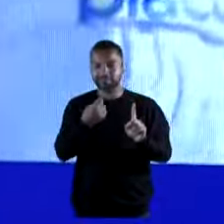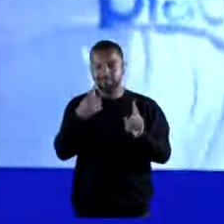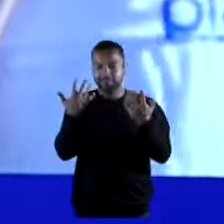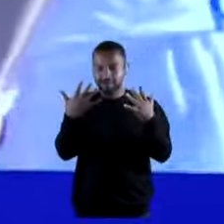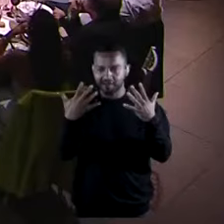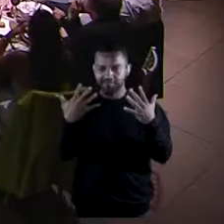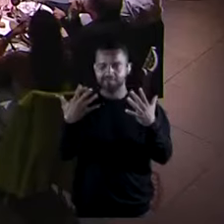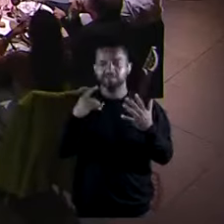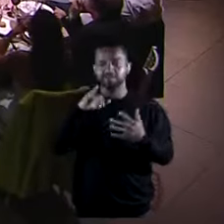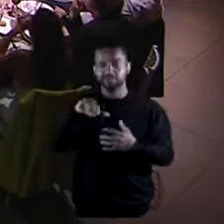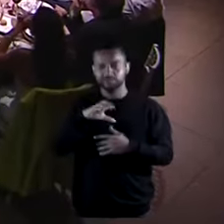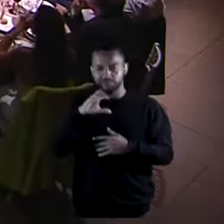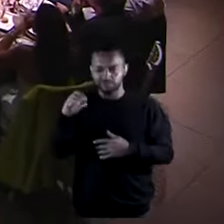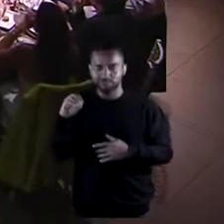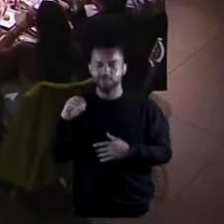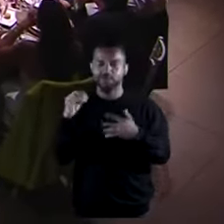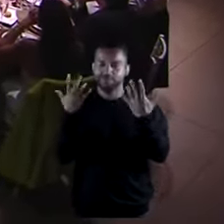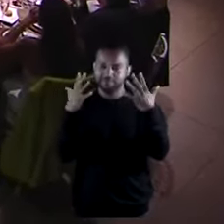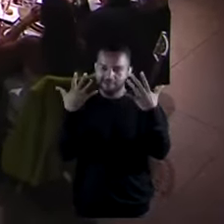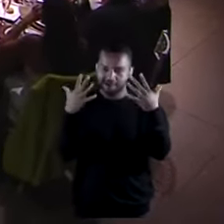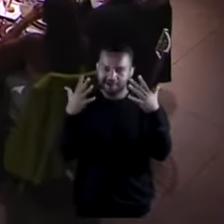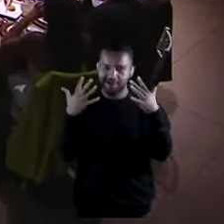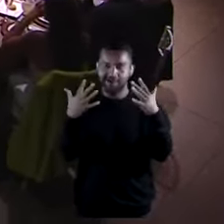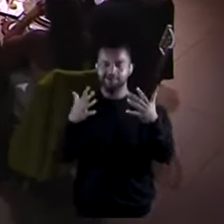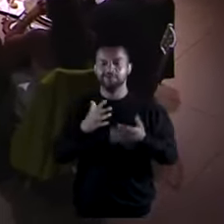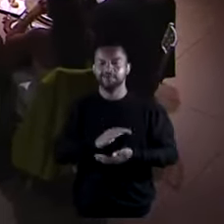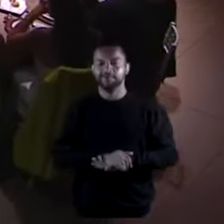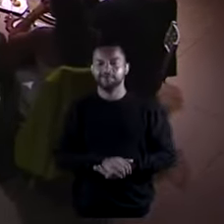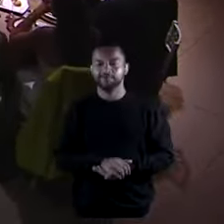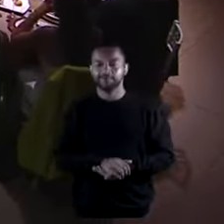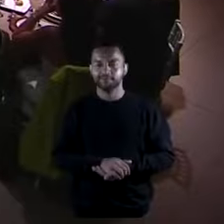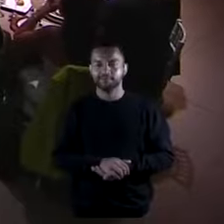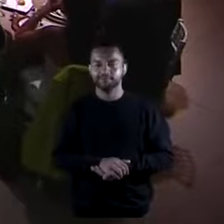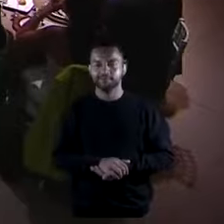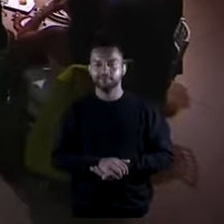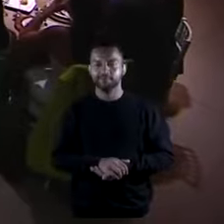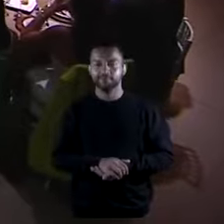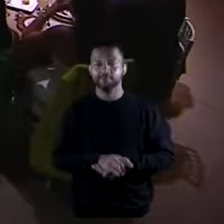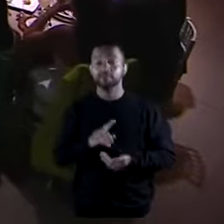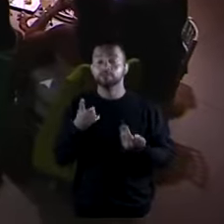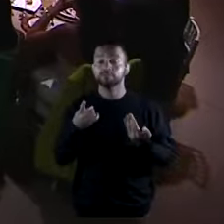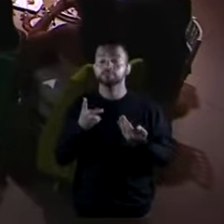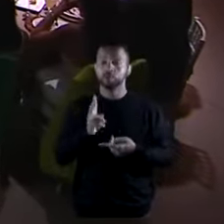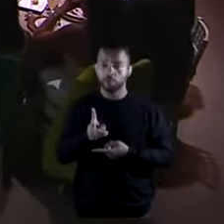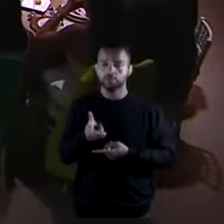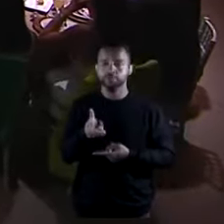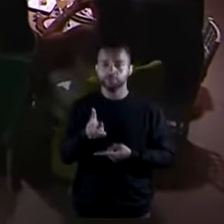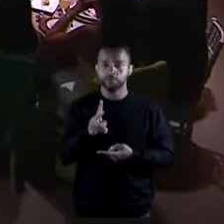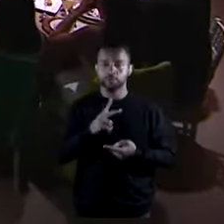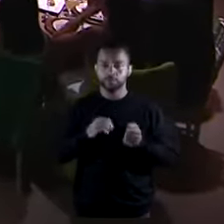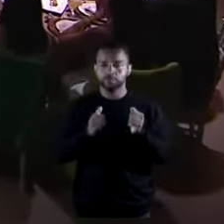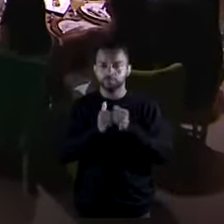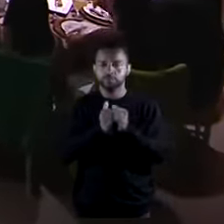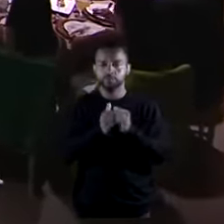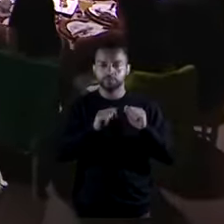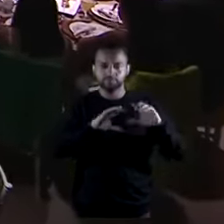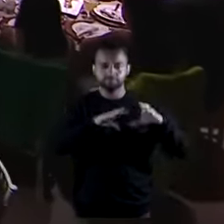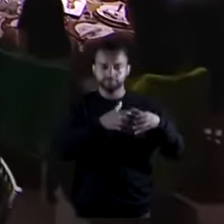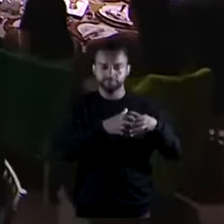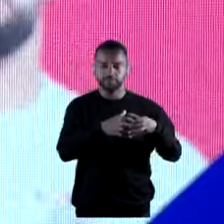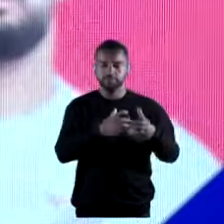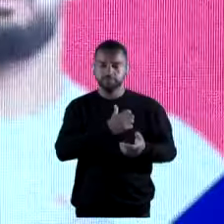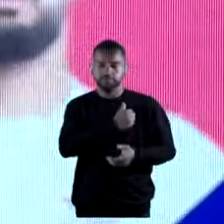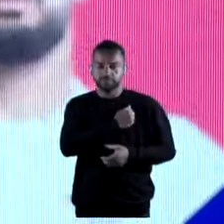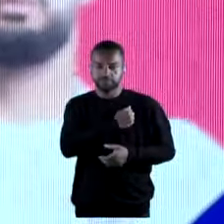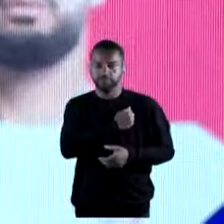Parabéns ao João, palmas, que campeonato fez o João Schmidt. E nós vamos seguir aqui montando o nosso time com mais um